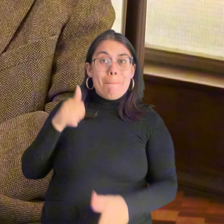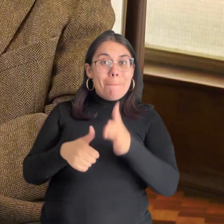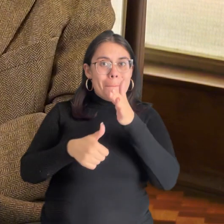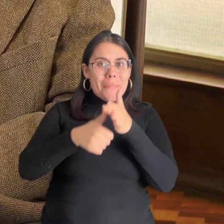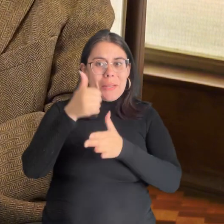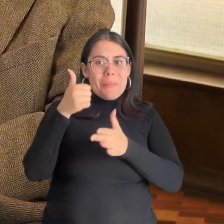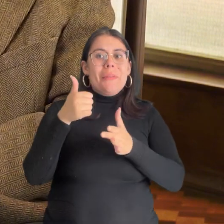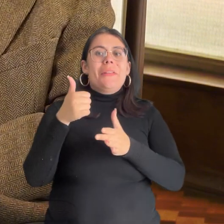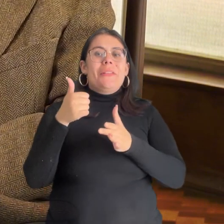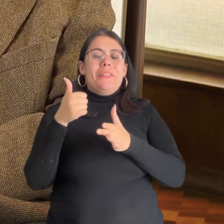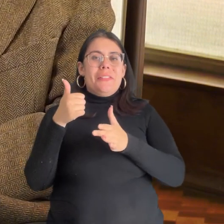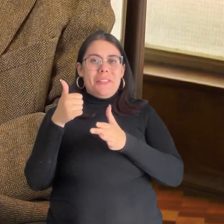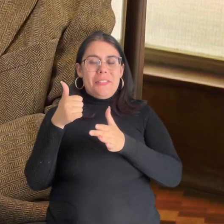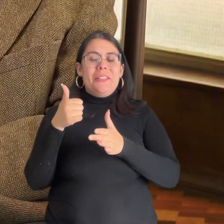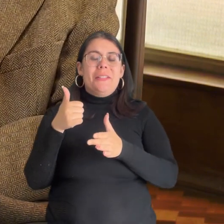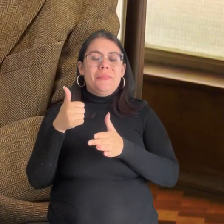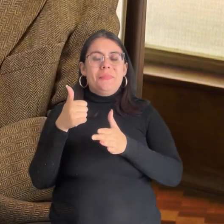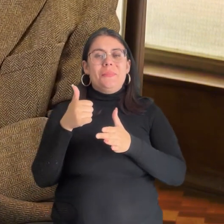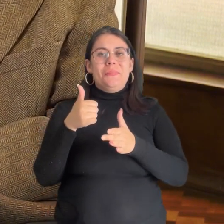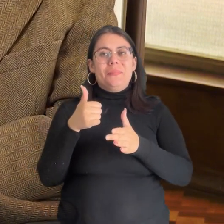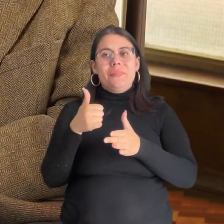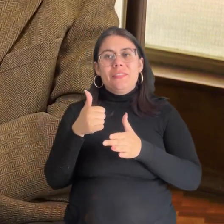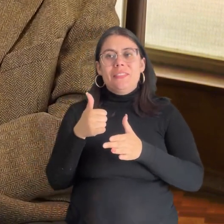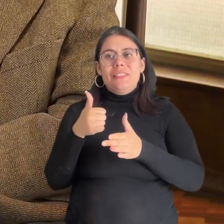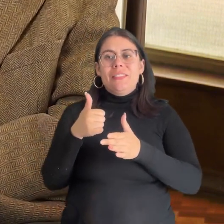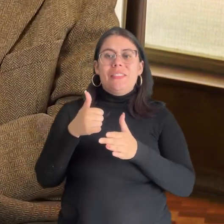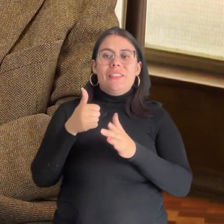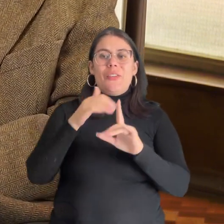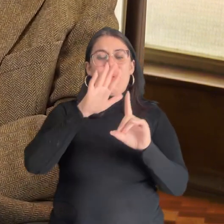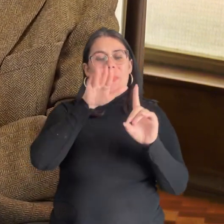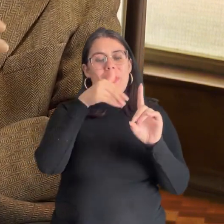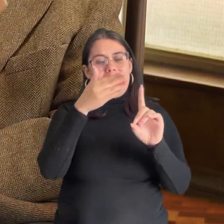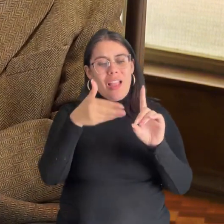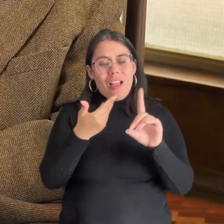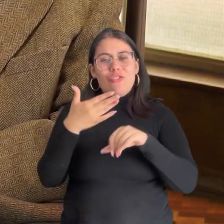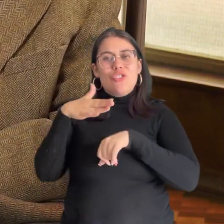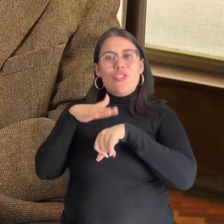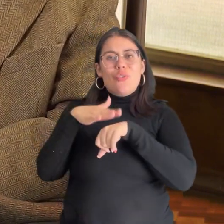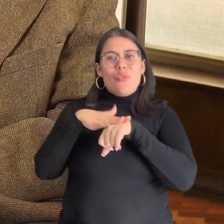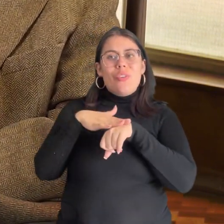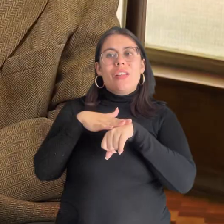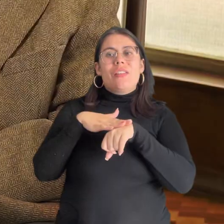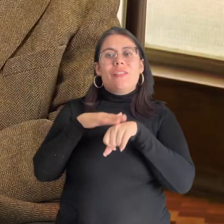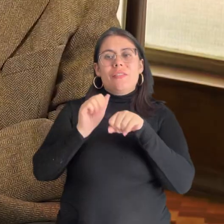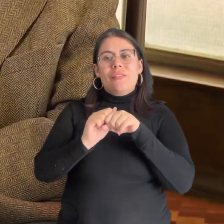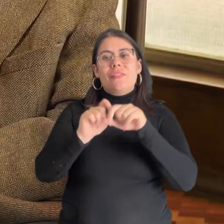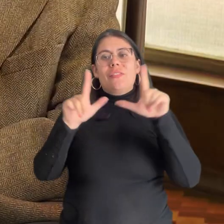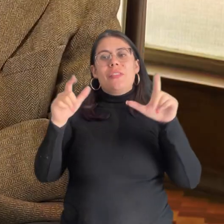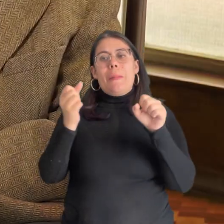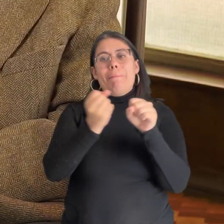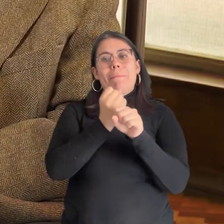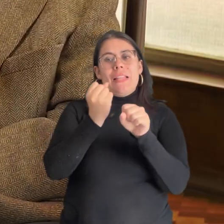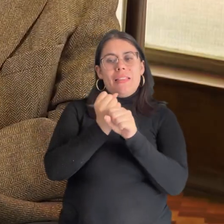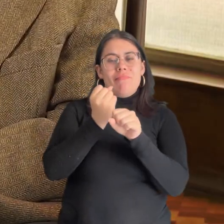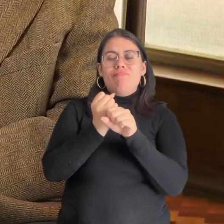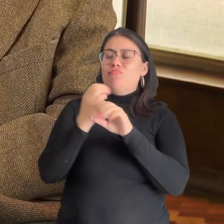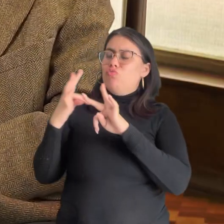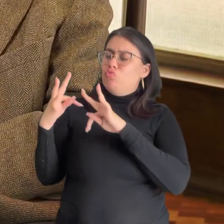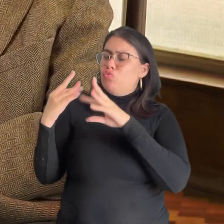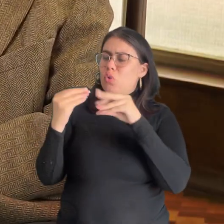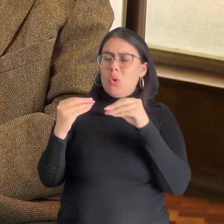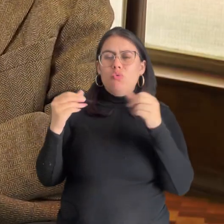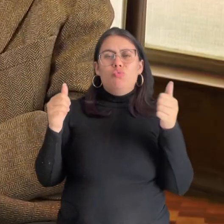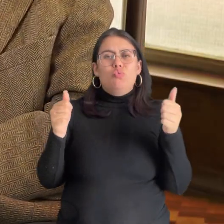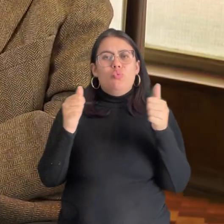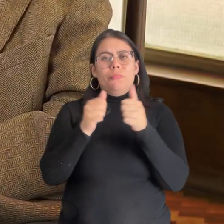naquela inauguração, chamemos-la, em homenagem a quem tinha feito a obra, tinha pedreiros, construtores,